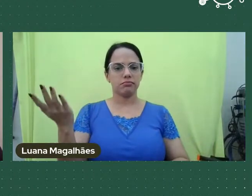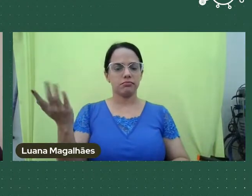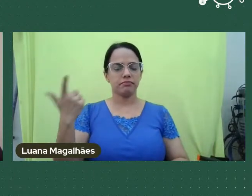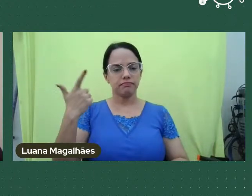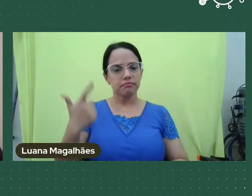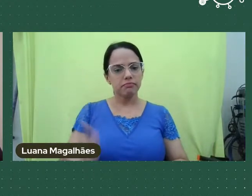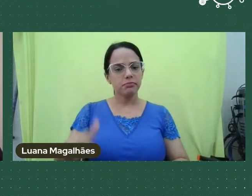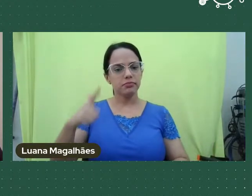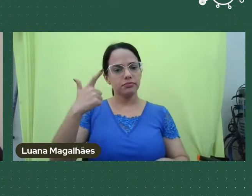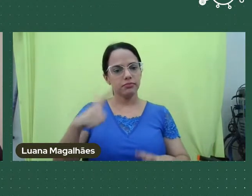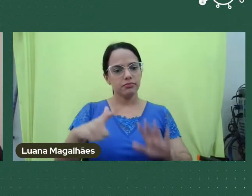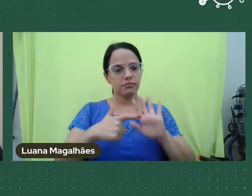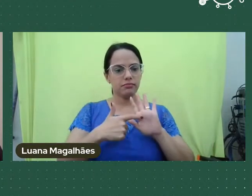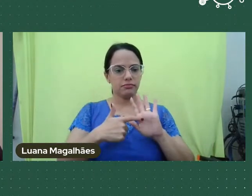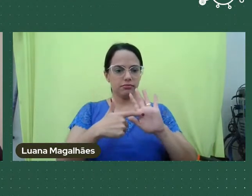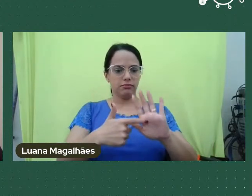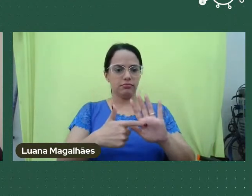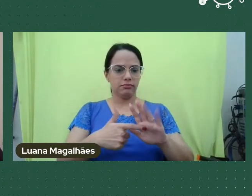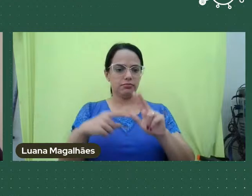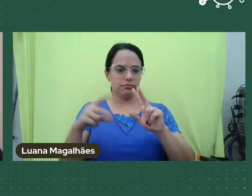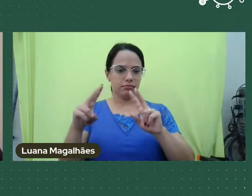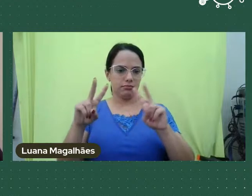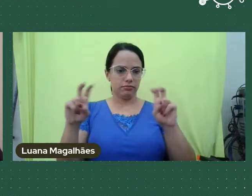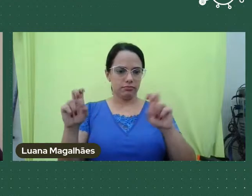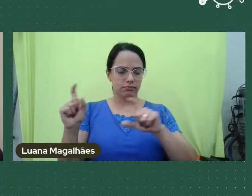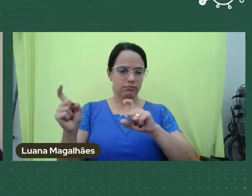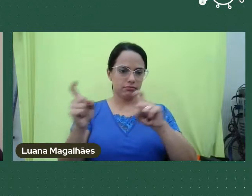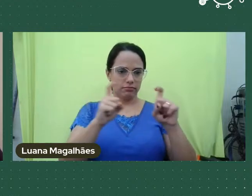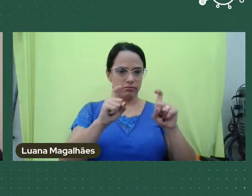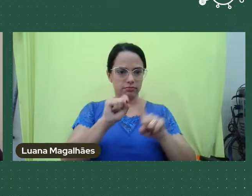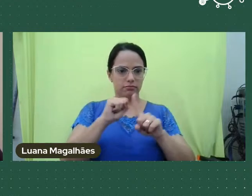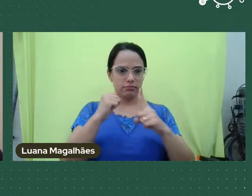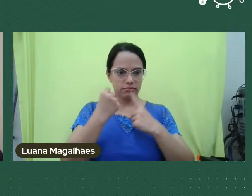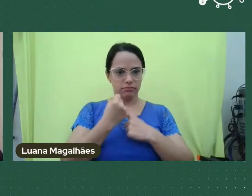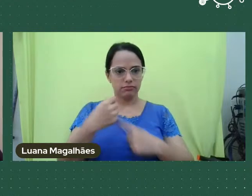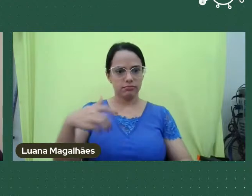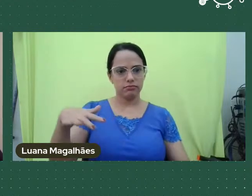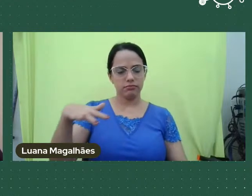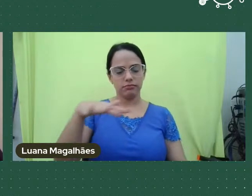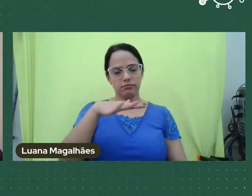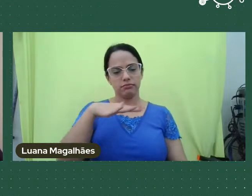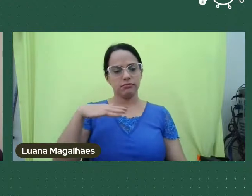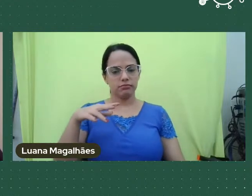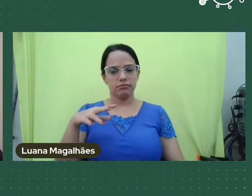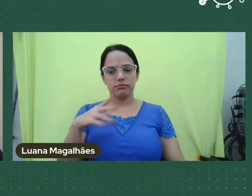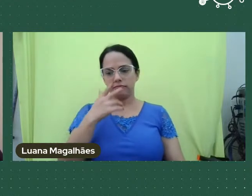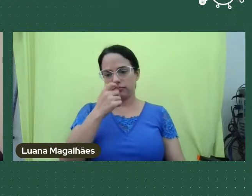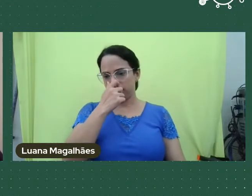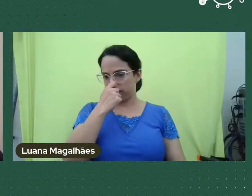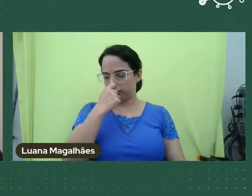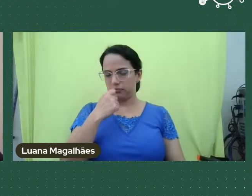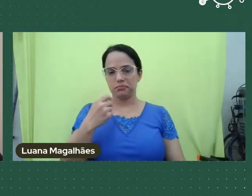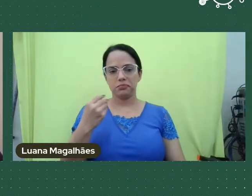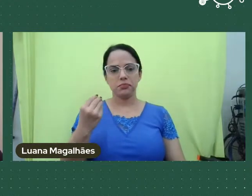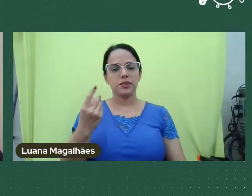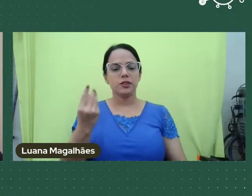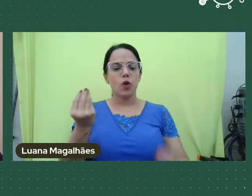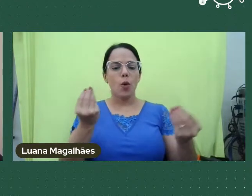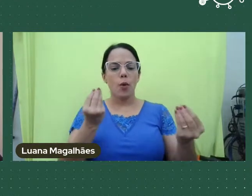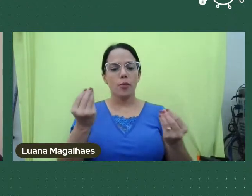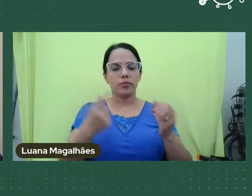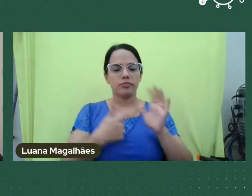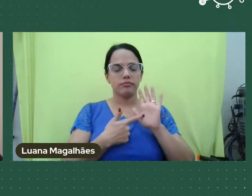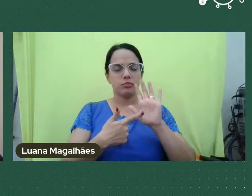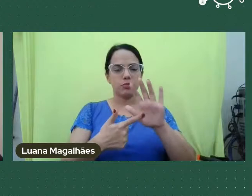mais evidenciada aí na sociedade, que é a questão mesmo de se estabelecer estratégias